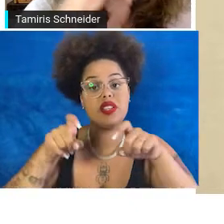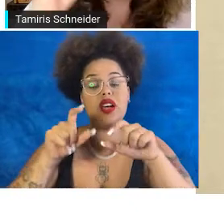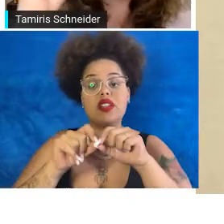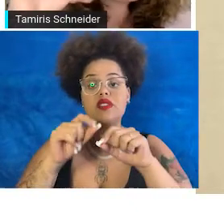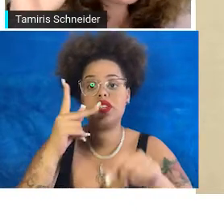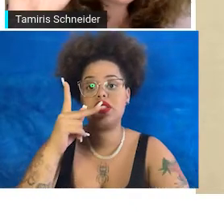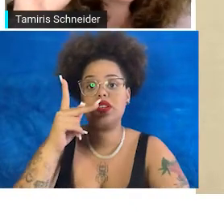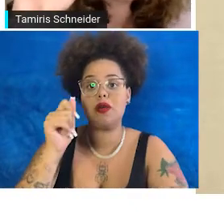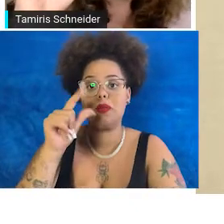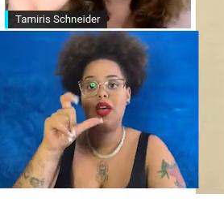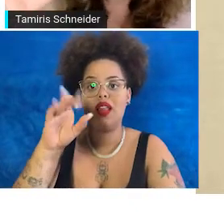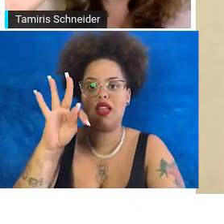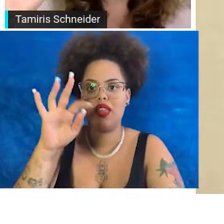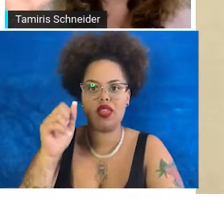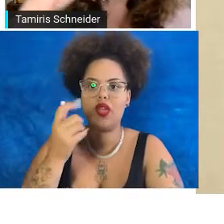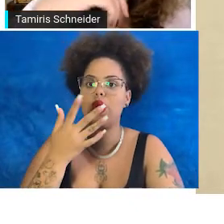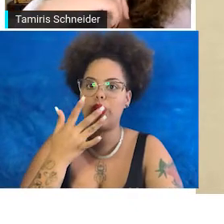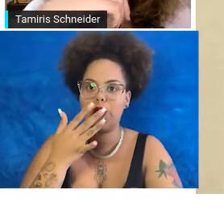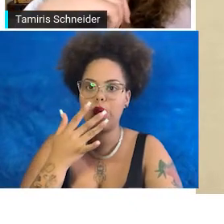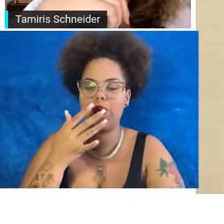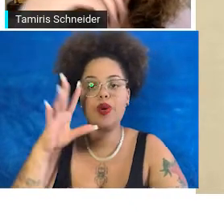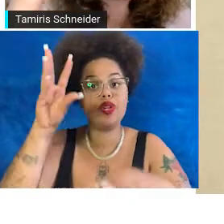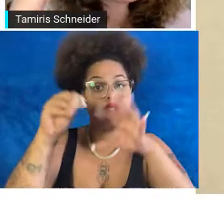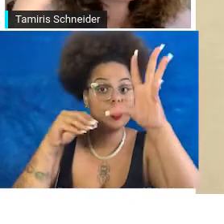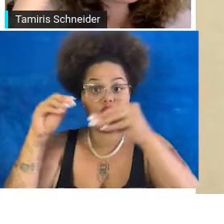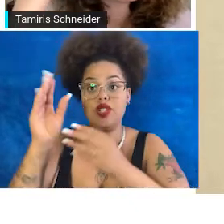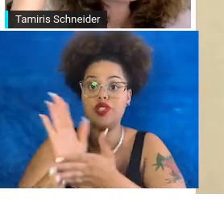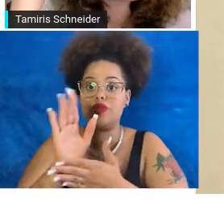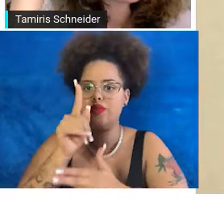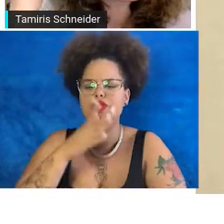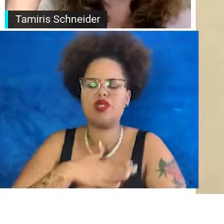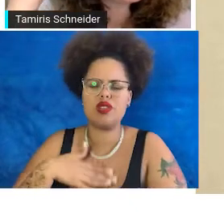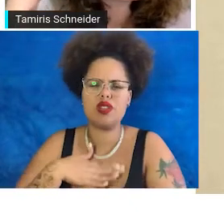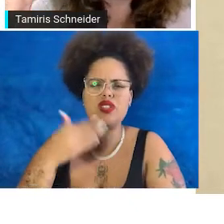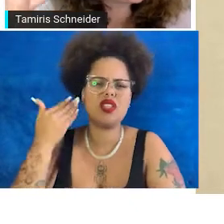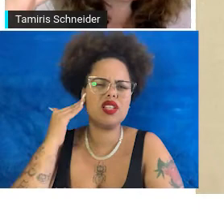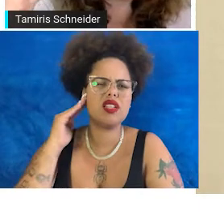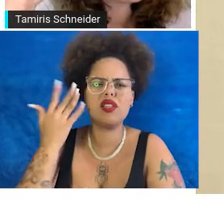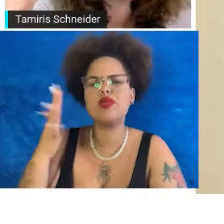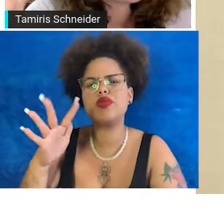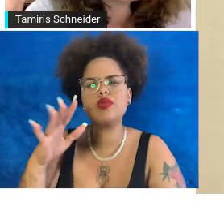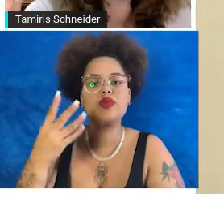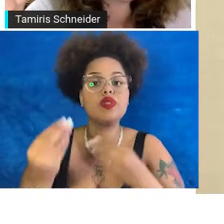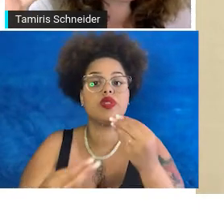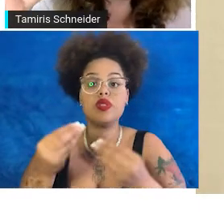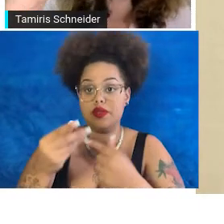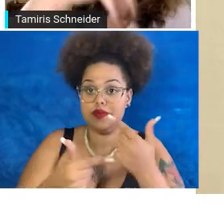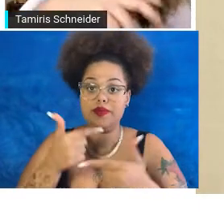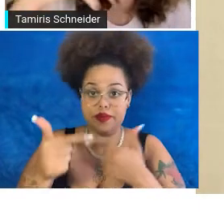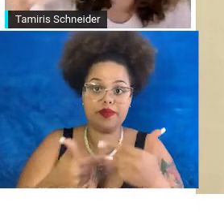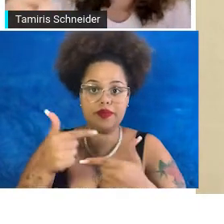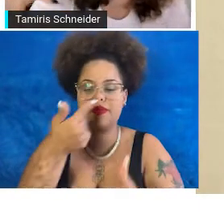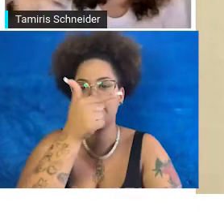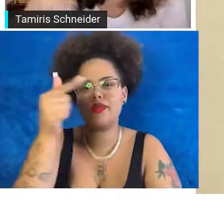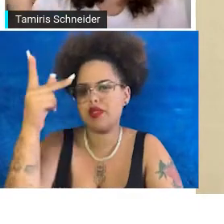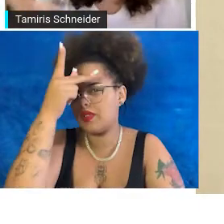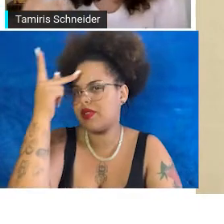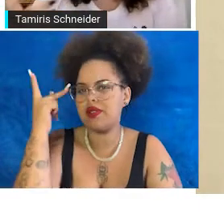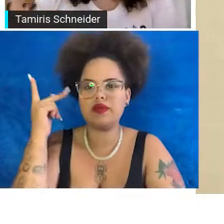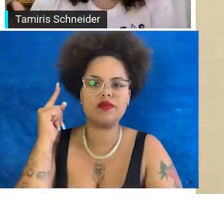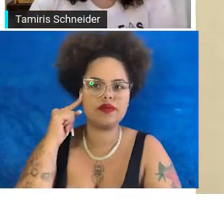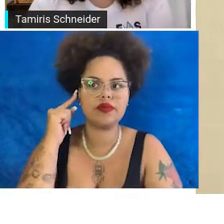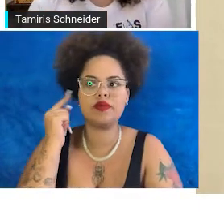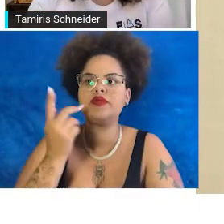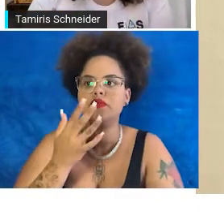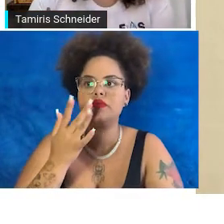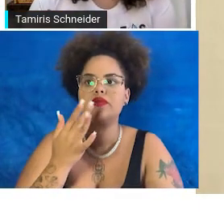paleta de cor, tira dos filmes que você gosta, para você entender mais ou menos como é que essa galera trabalha também, né? Outras pessoas pensam